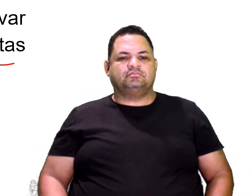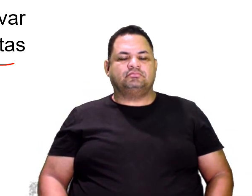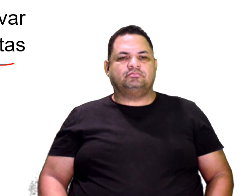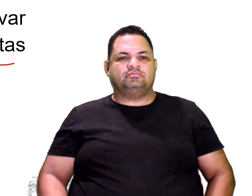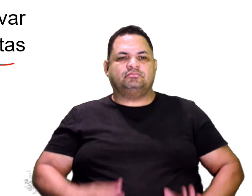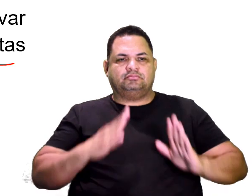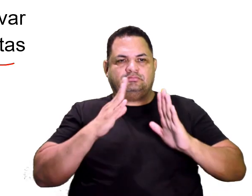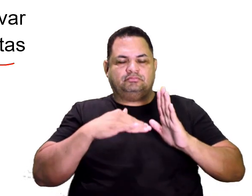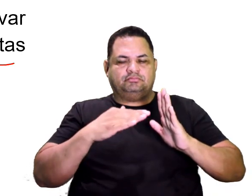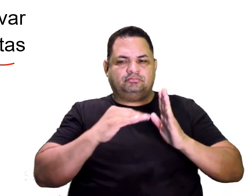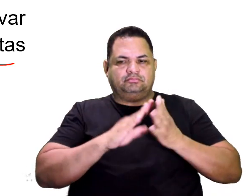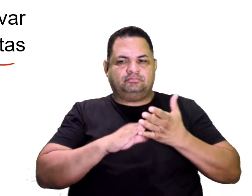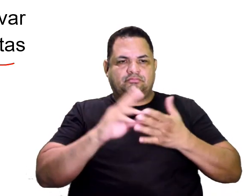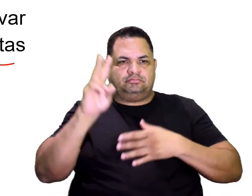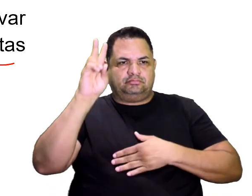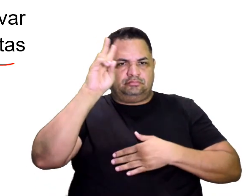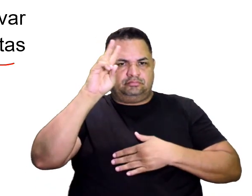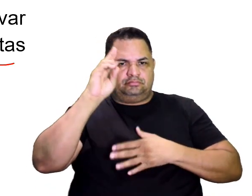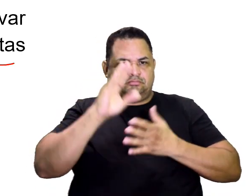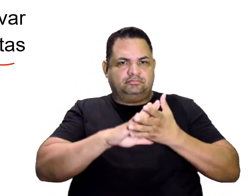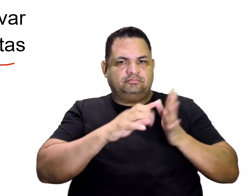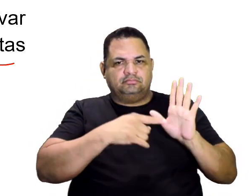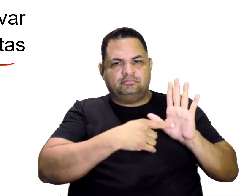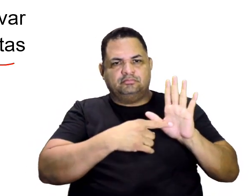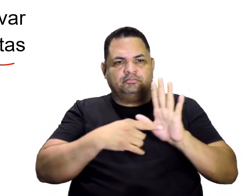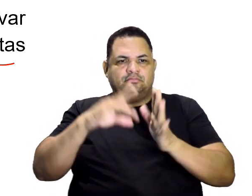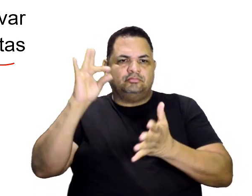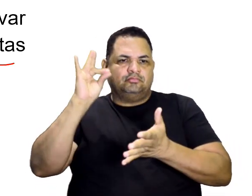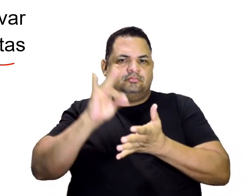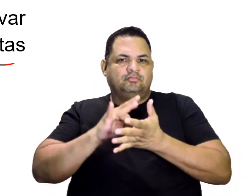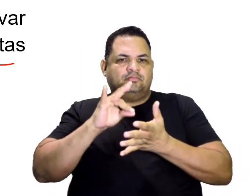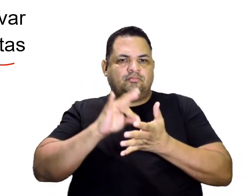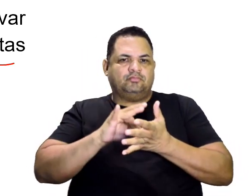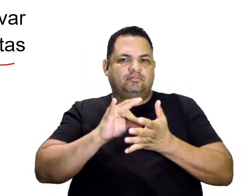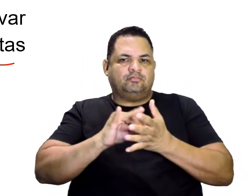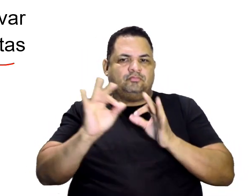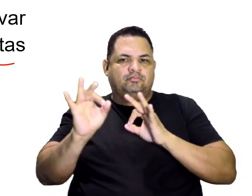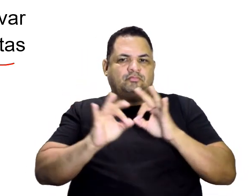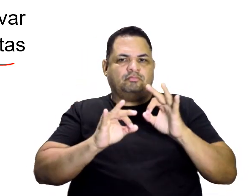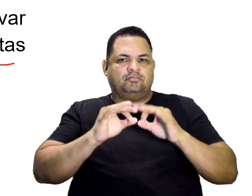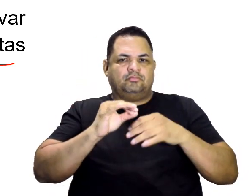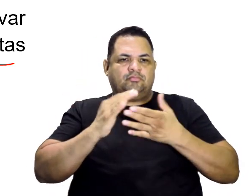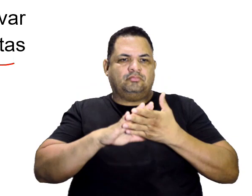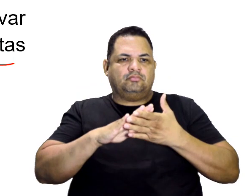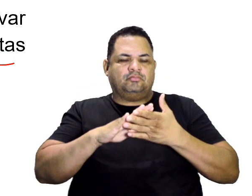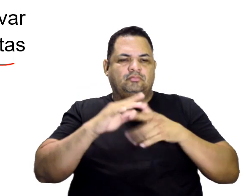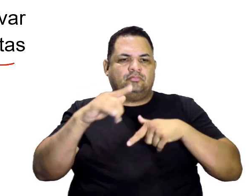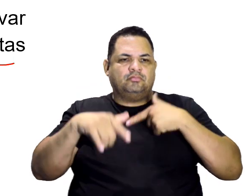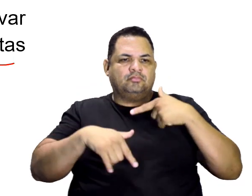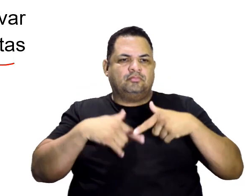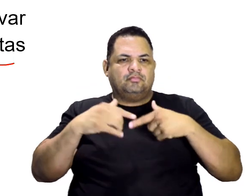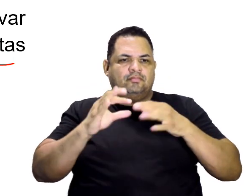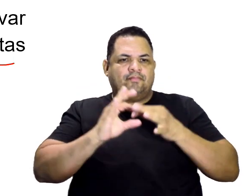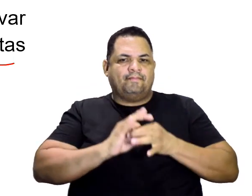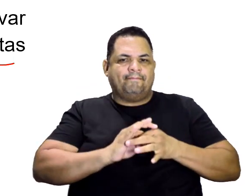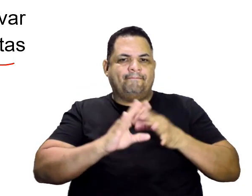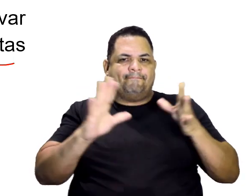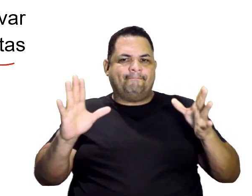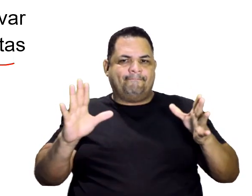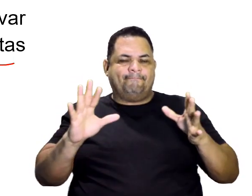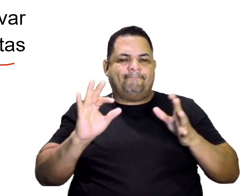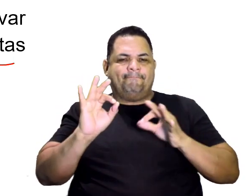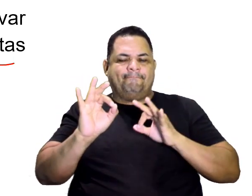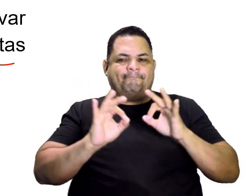a pintura histórica, né, ela retrata fatos históricos na forma de reprodução,